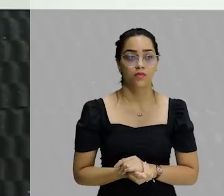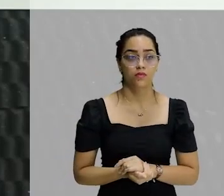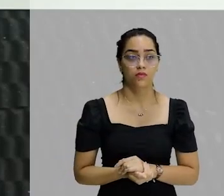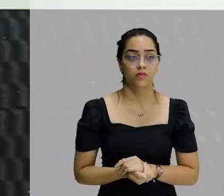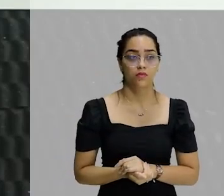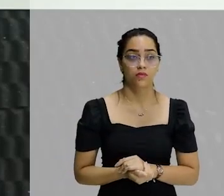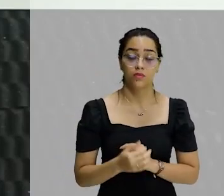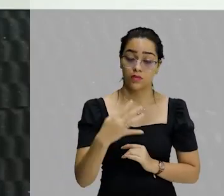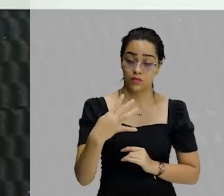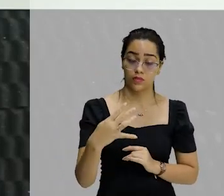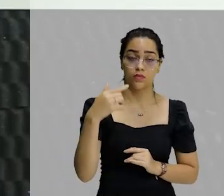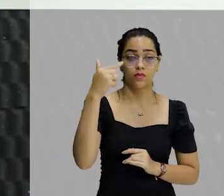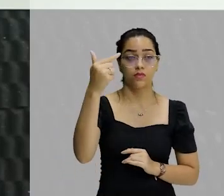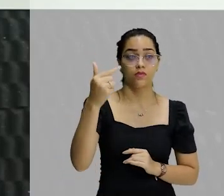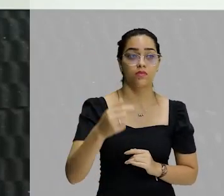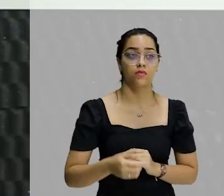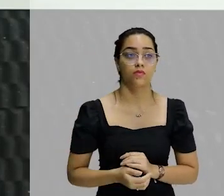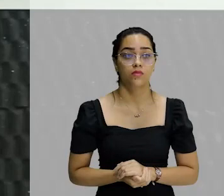Vezes 4 ao quadrado.